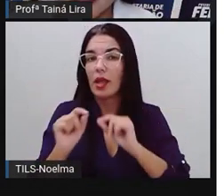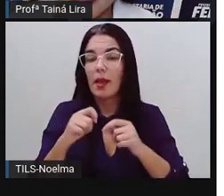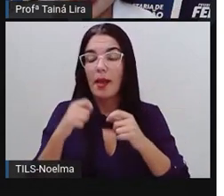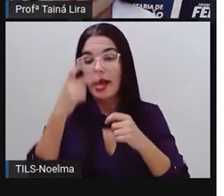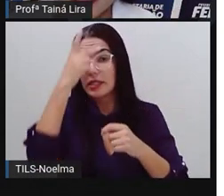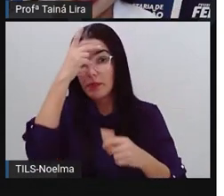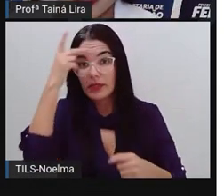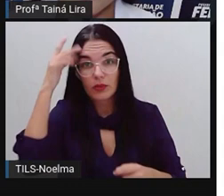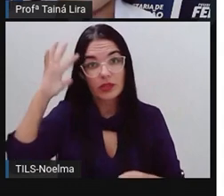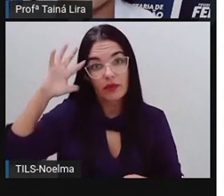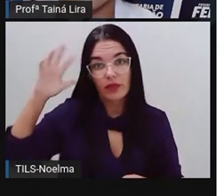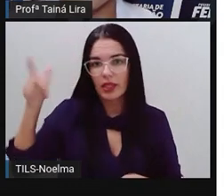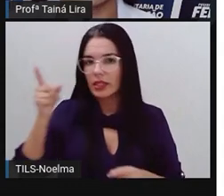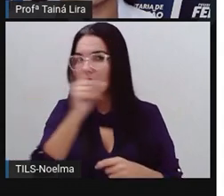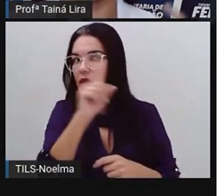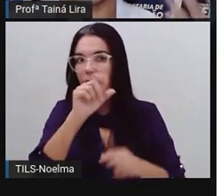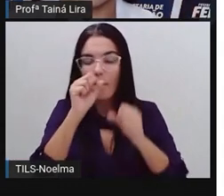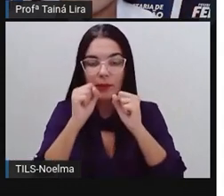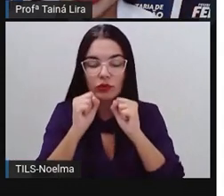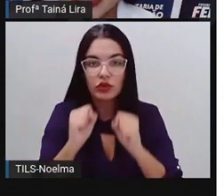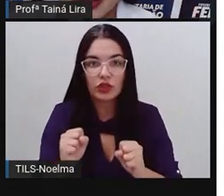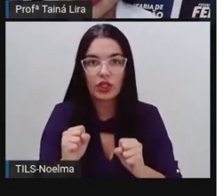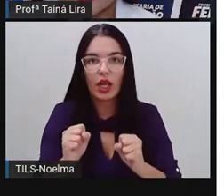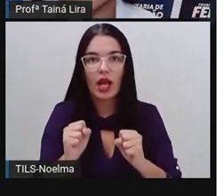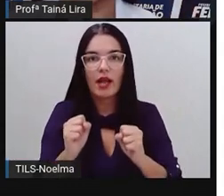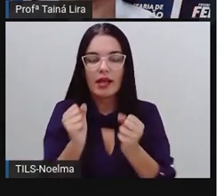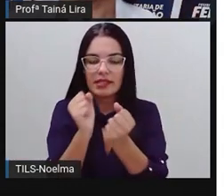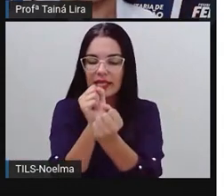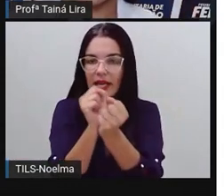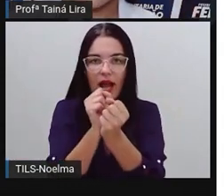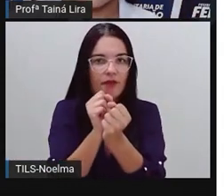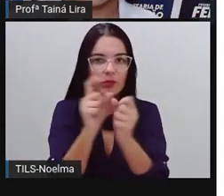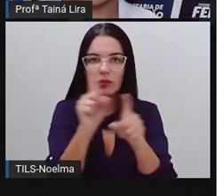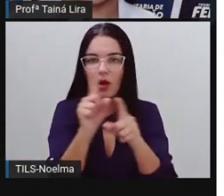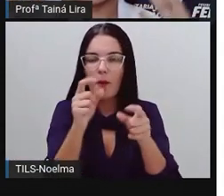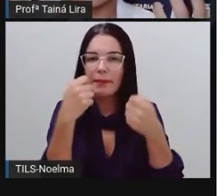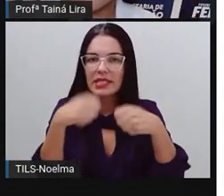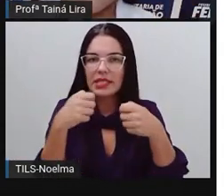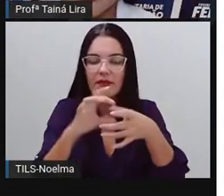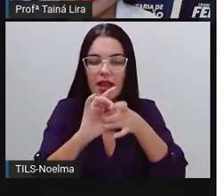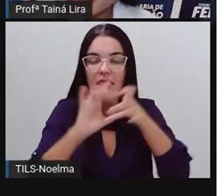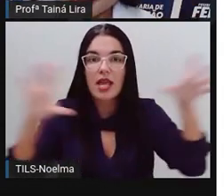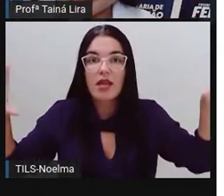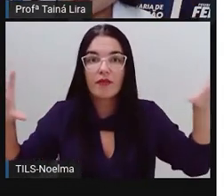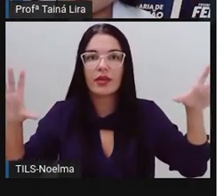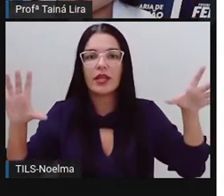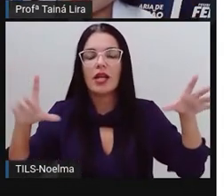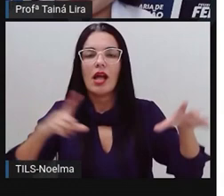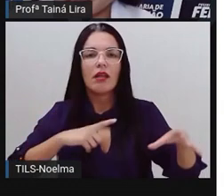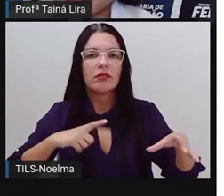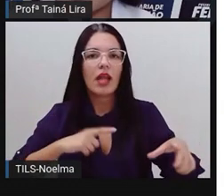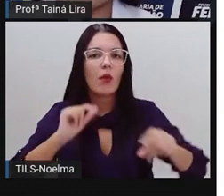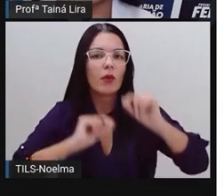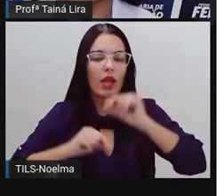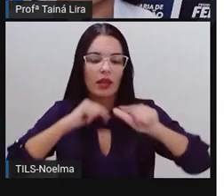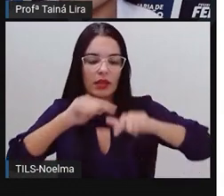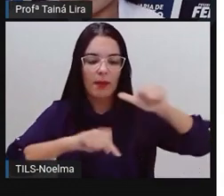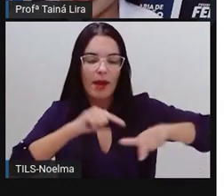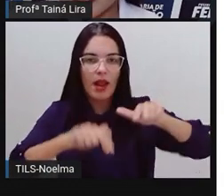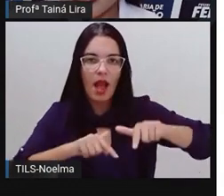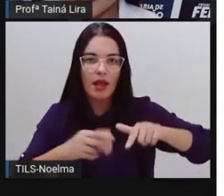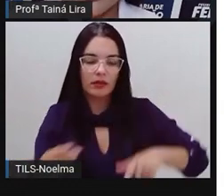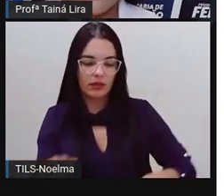podiam mais ser escravizadas que elas tinham direito à liberdade tinha direito a trabalhar e receber pelo seu trabalho